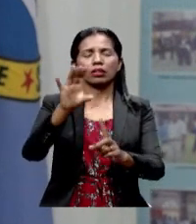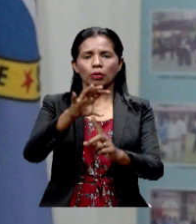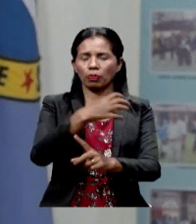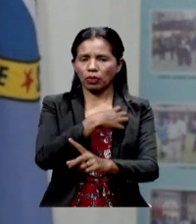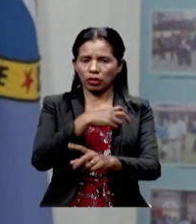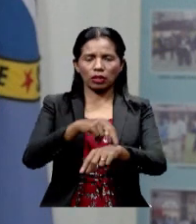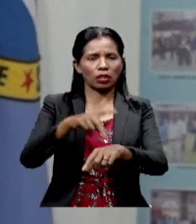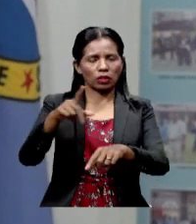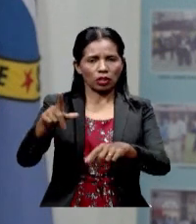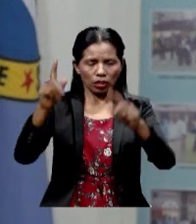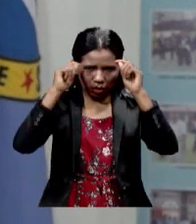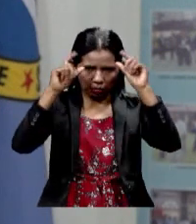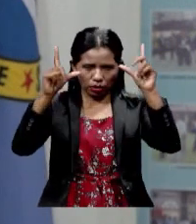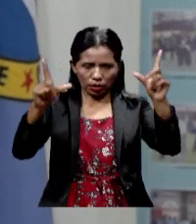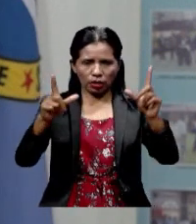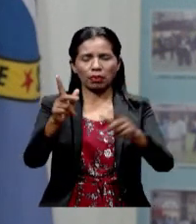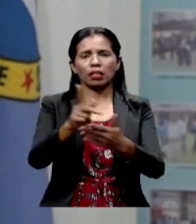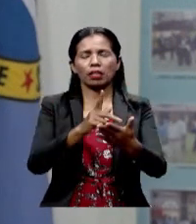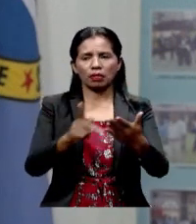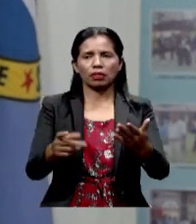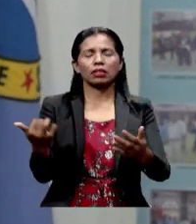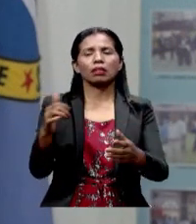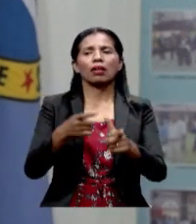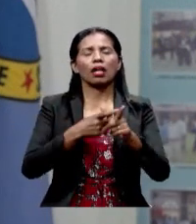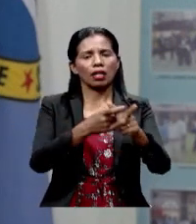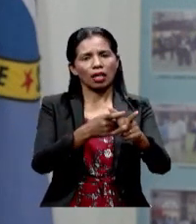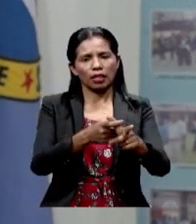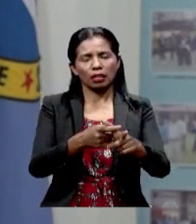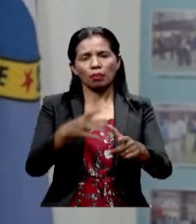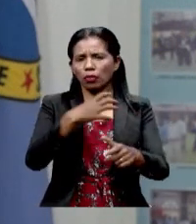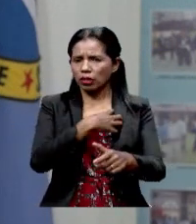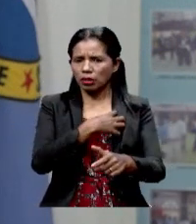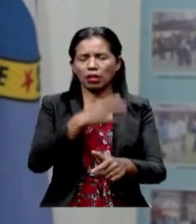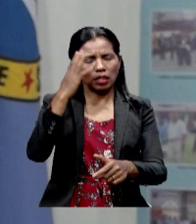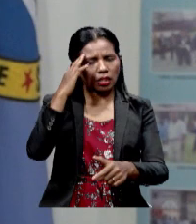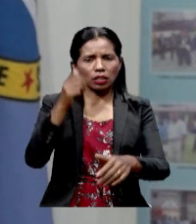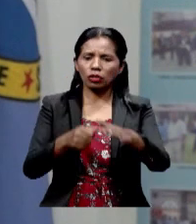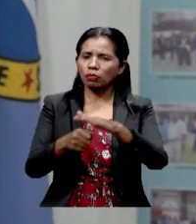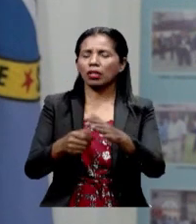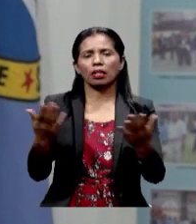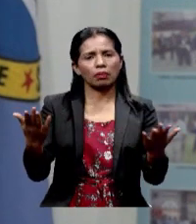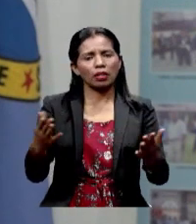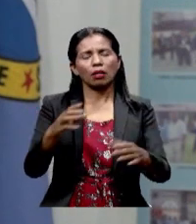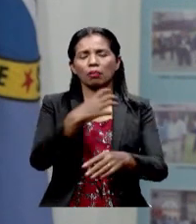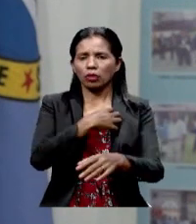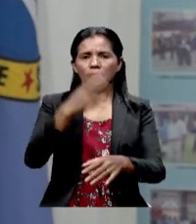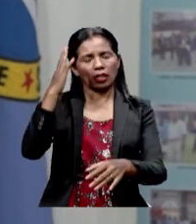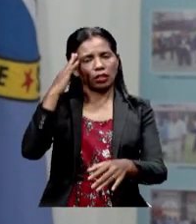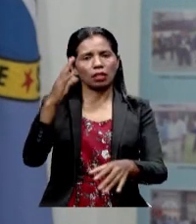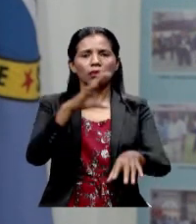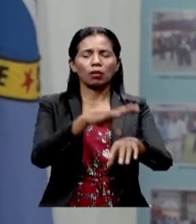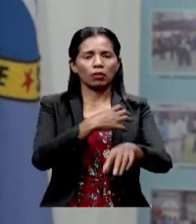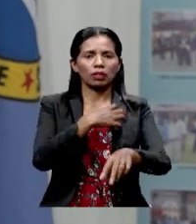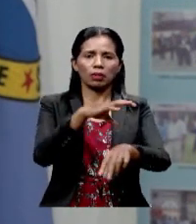Timor-Leste ba acto crime público será. Sira nebe halai lá com polícia, mas até ne polícia ni sira subare, ne polícia ba captura será. Ne a